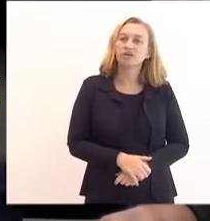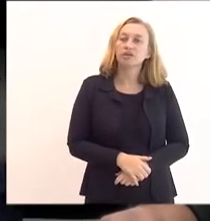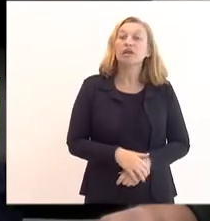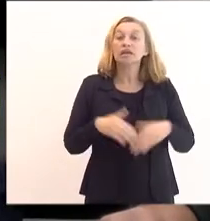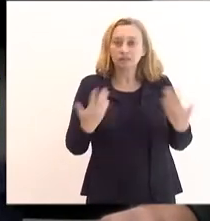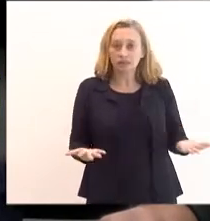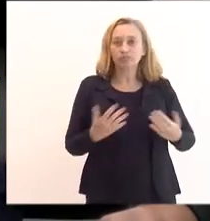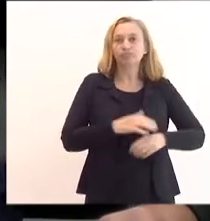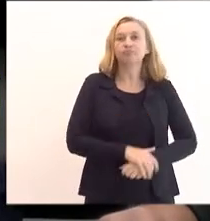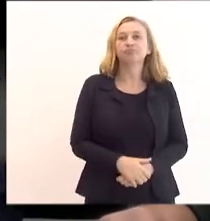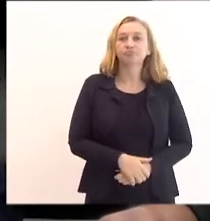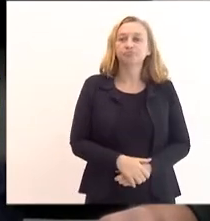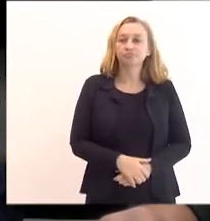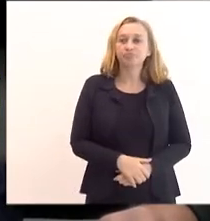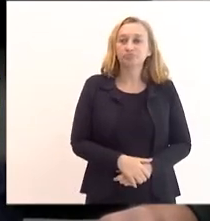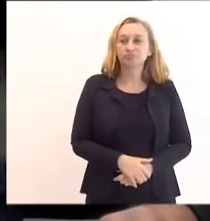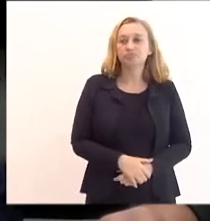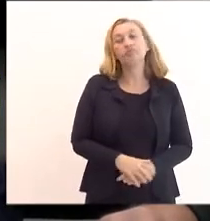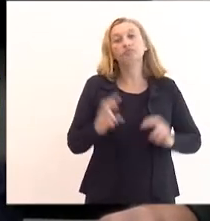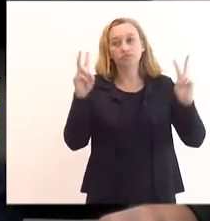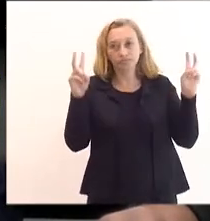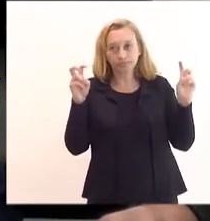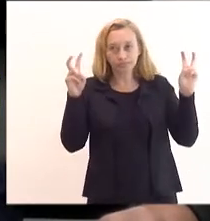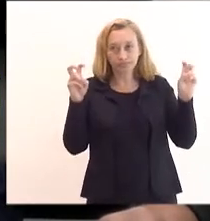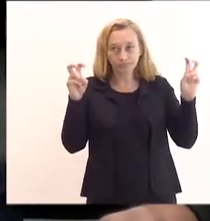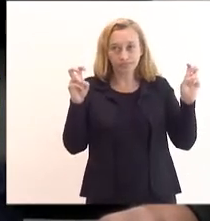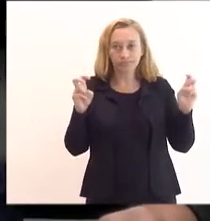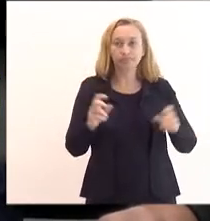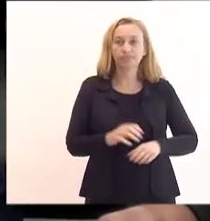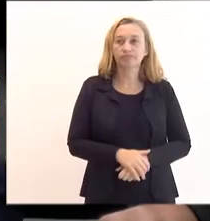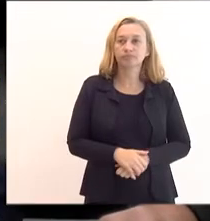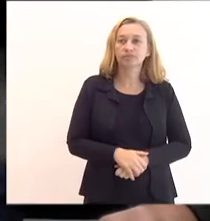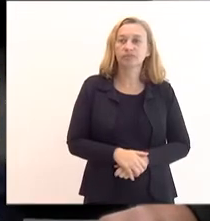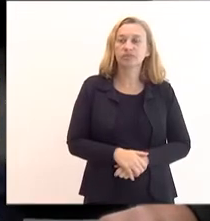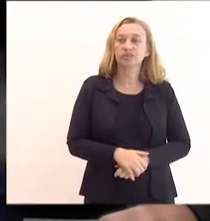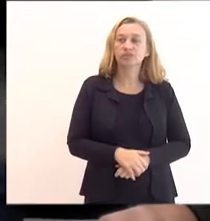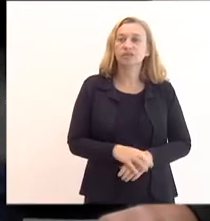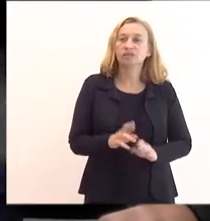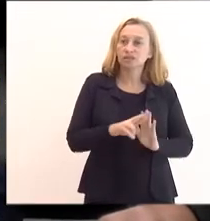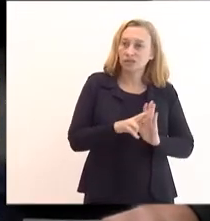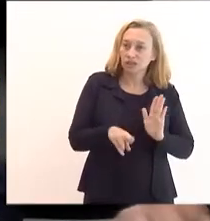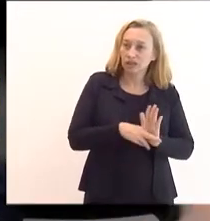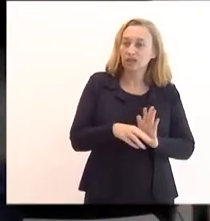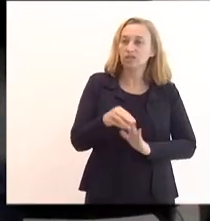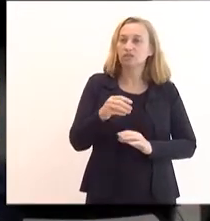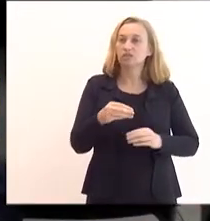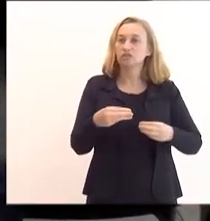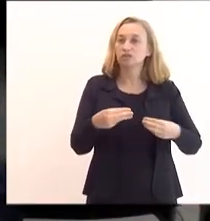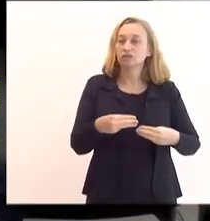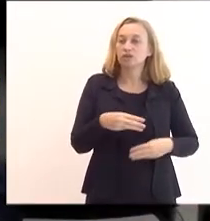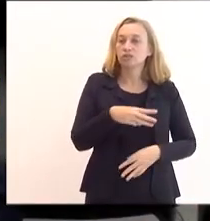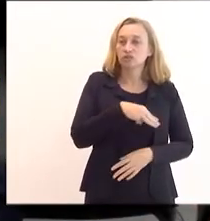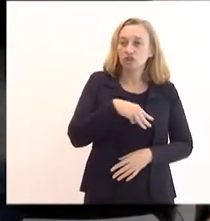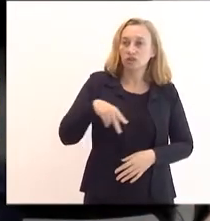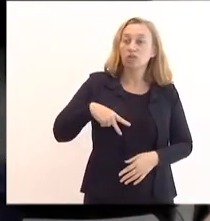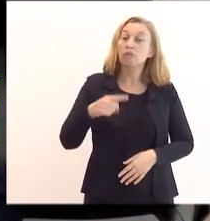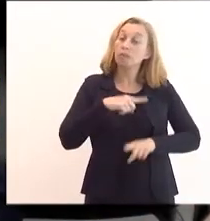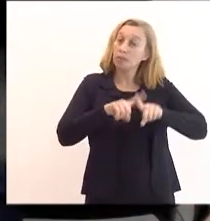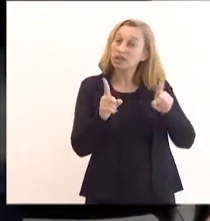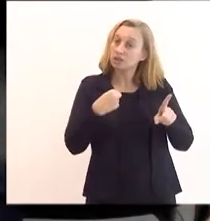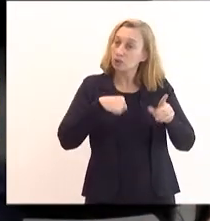Então, assim, tem a questão das recomendações ministeriais, mas eu concordo